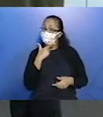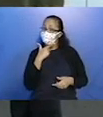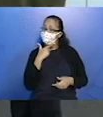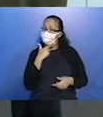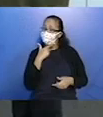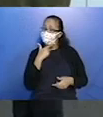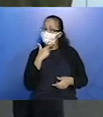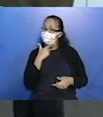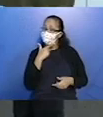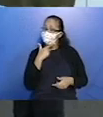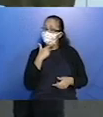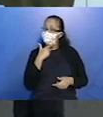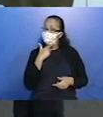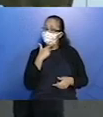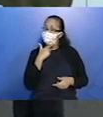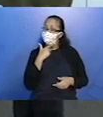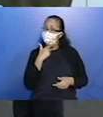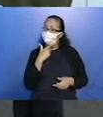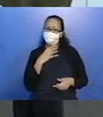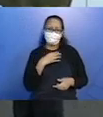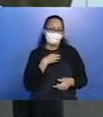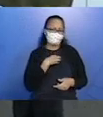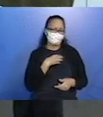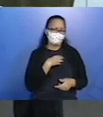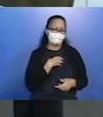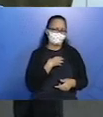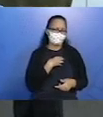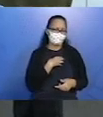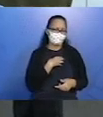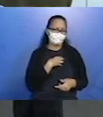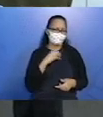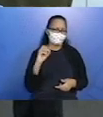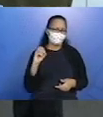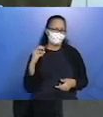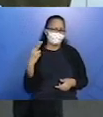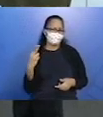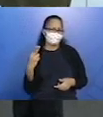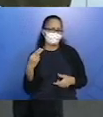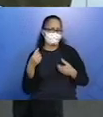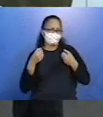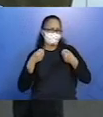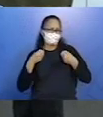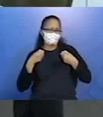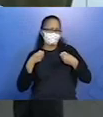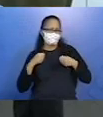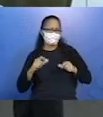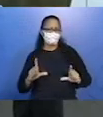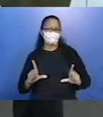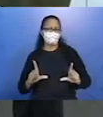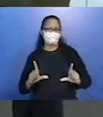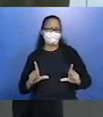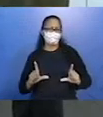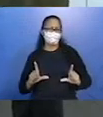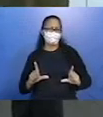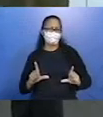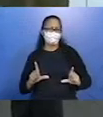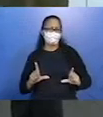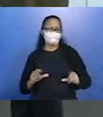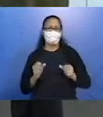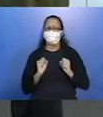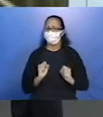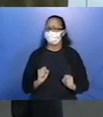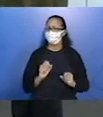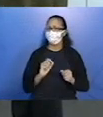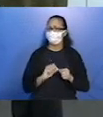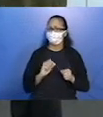sorrir, é uma coisa que eu estou sentindo, que está aparecendo, ou é uma ação que eu posso